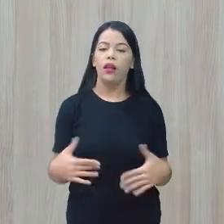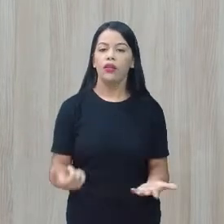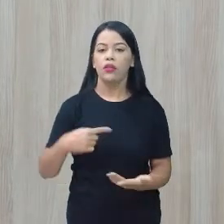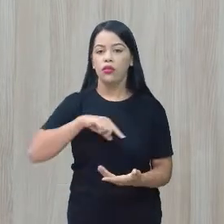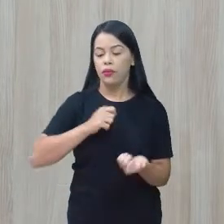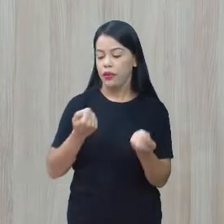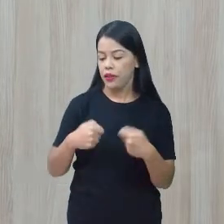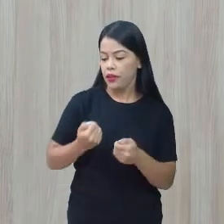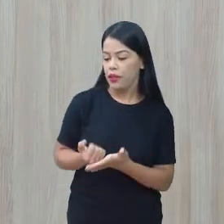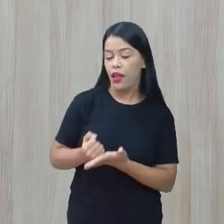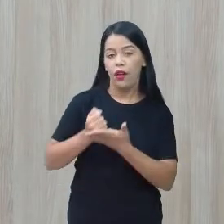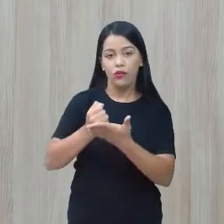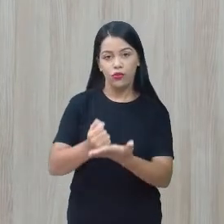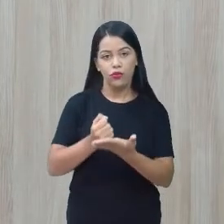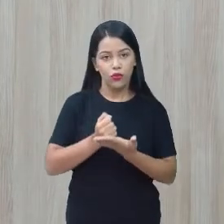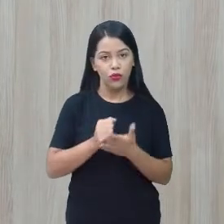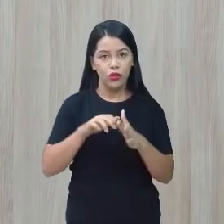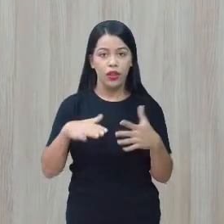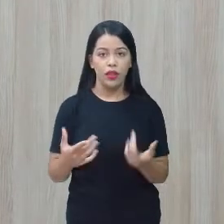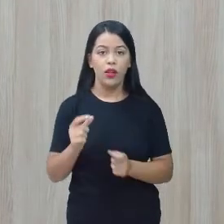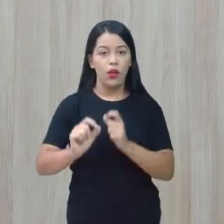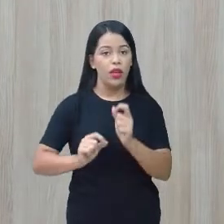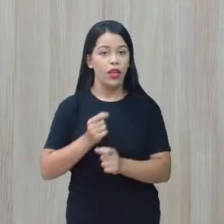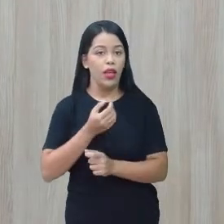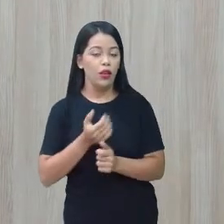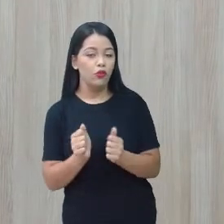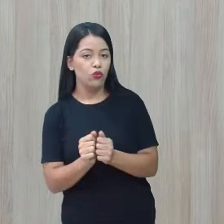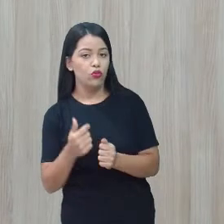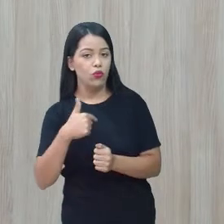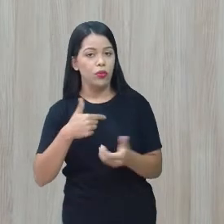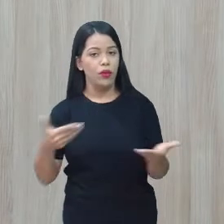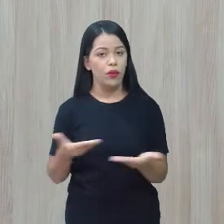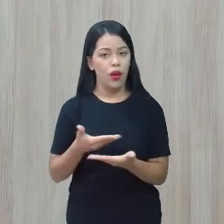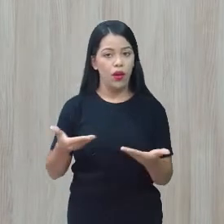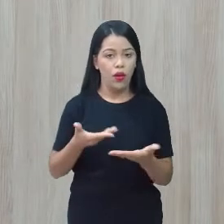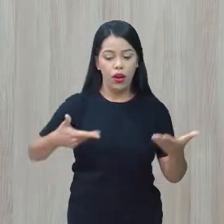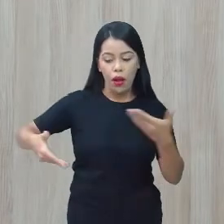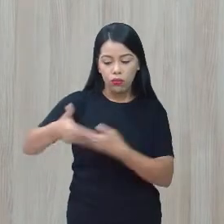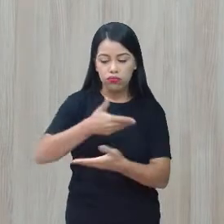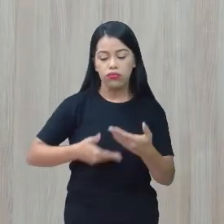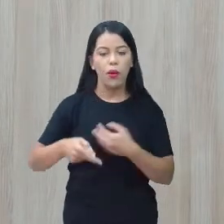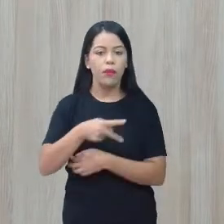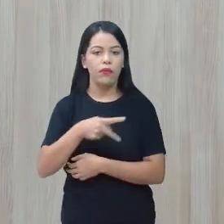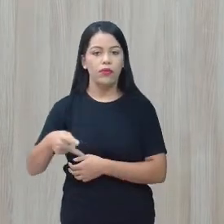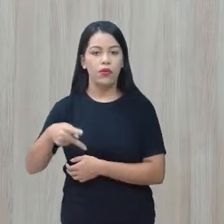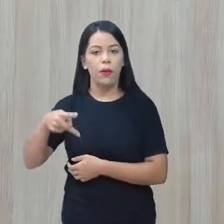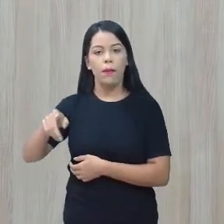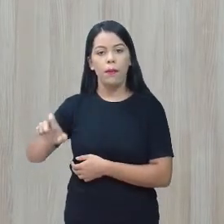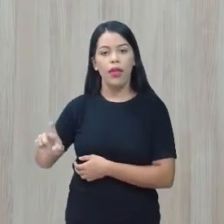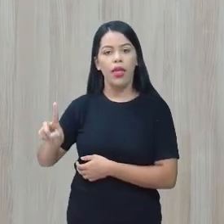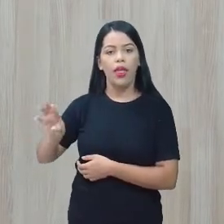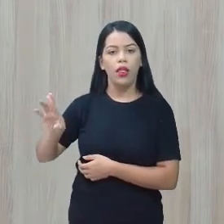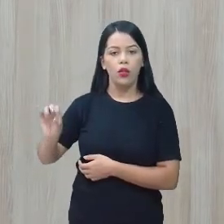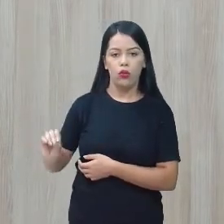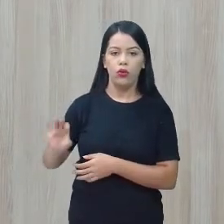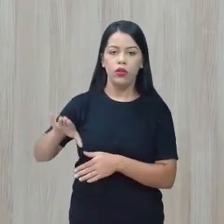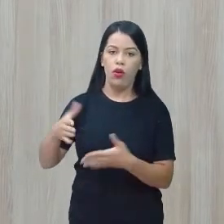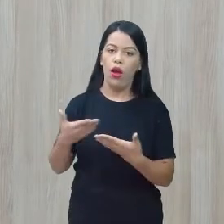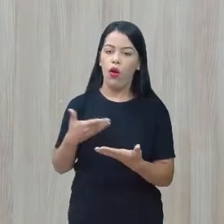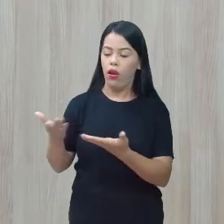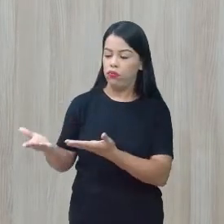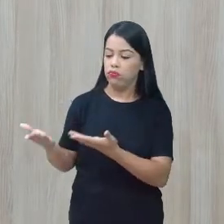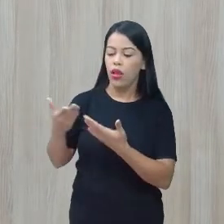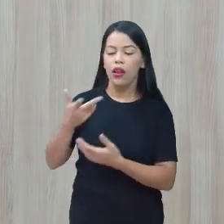hoje comigo, nesse momento ali, interagindo através do aplicativo, é o professor Pedro. Eu vou passar ali para ele a palavra, para ele fazer aí